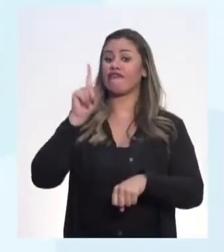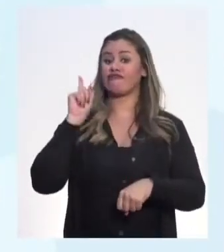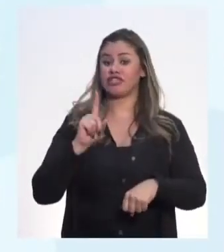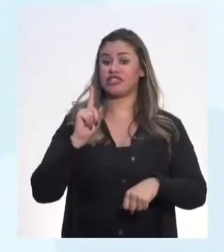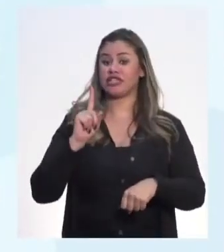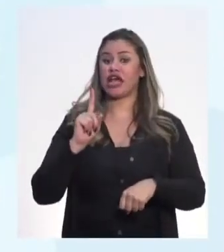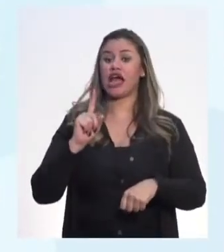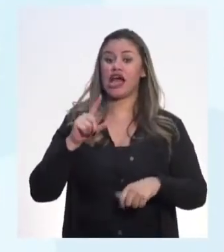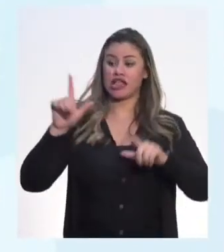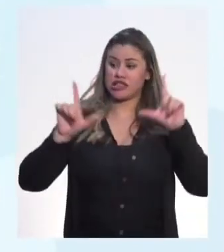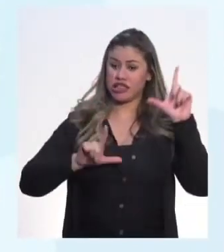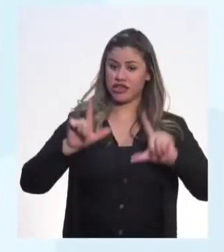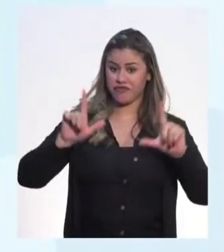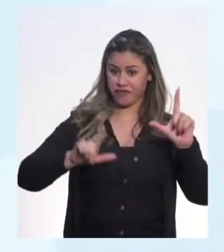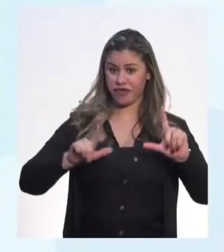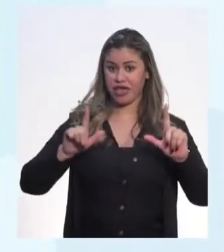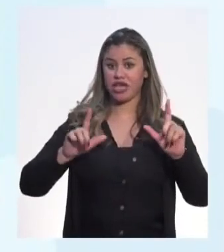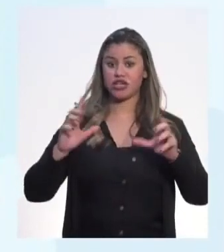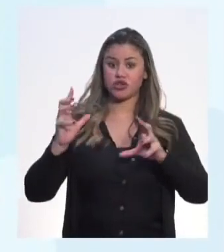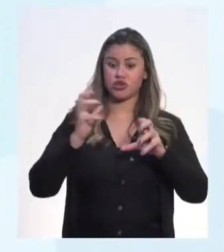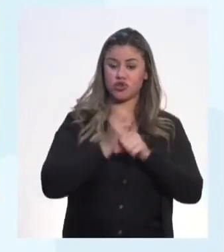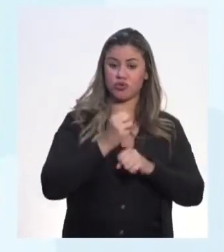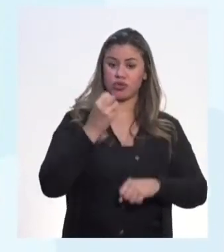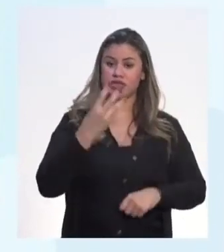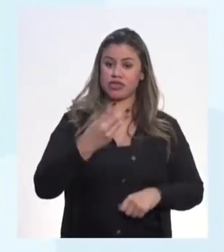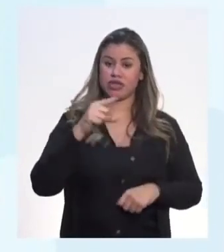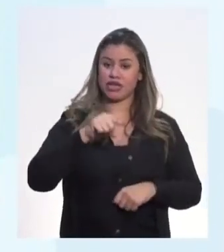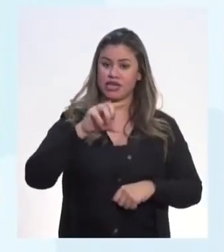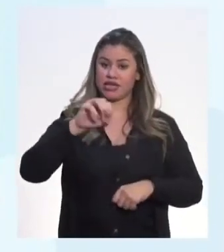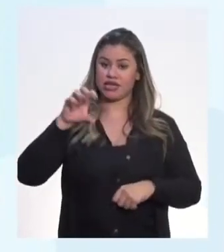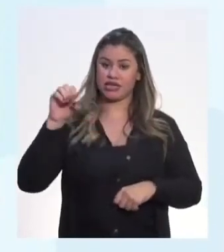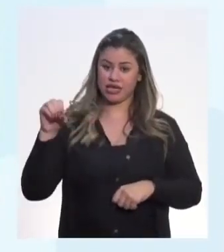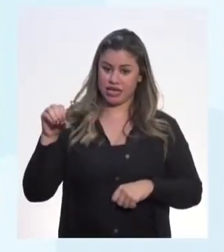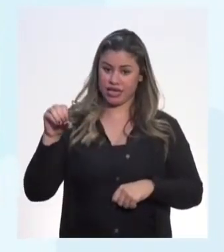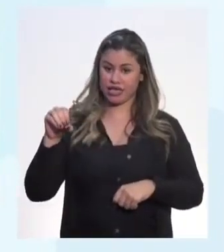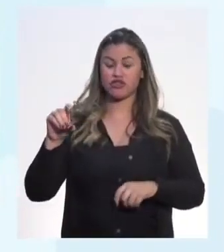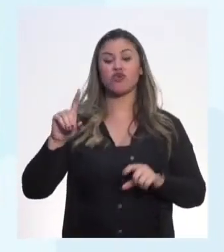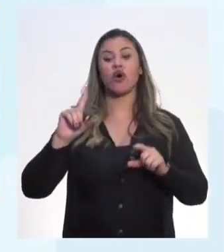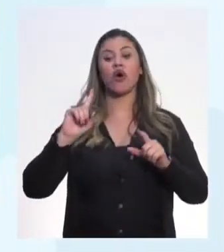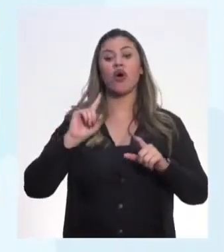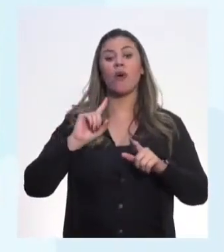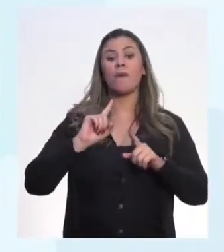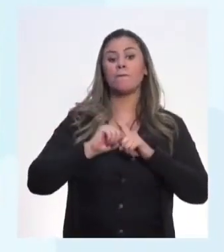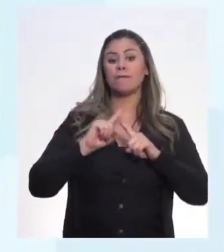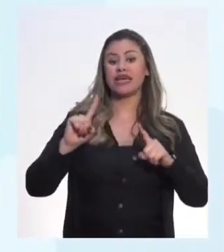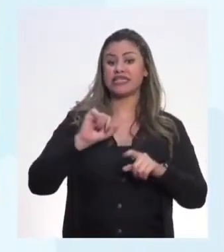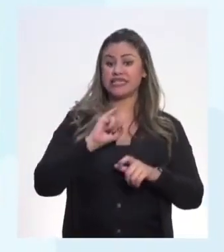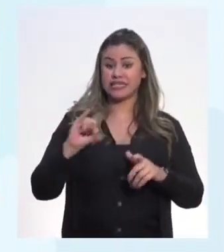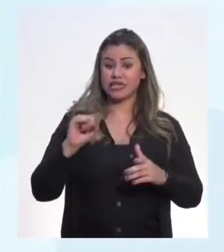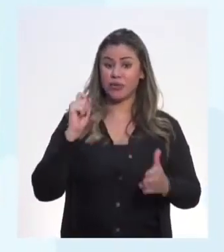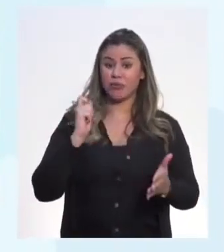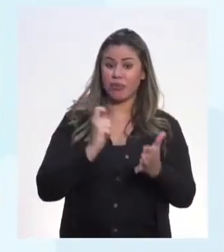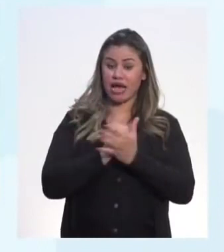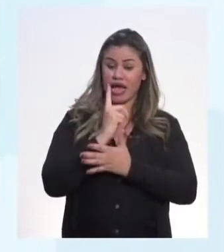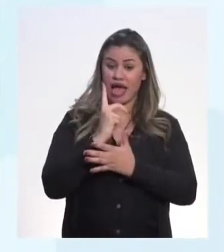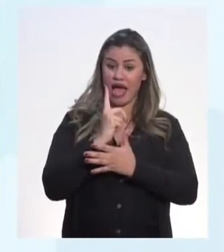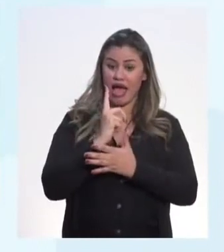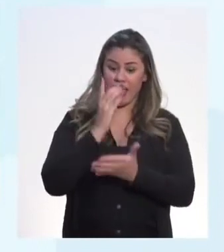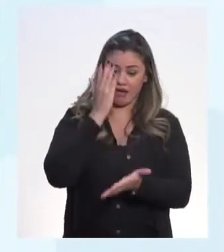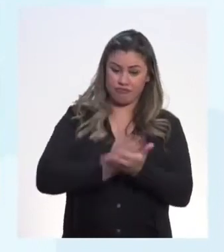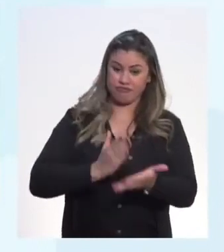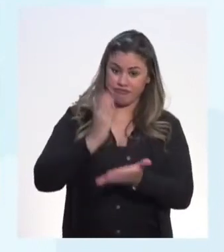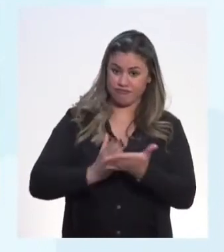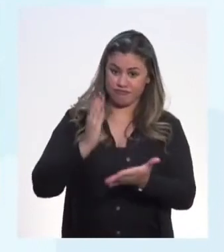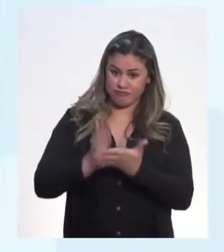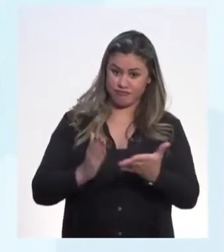custa 3500 reais e que se eu pagar a prazo o valor total será